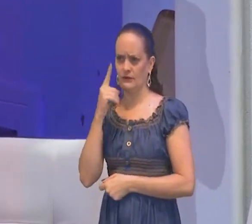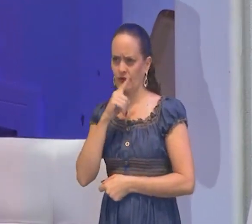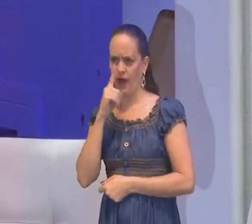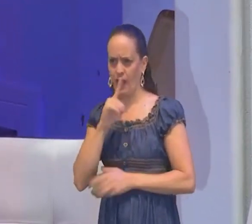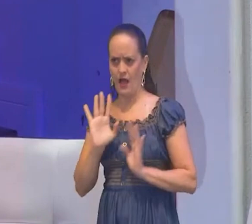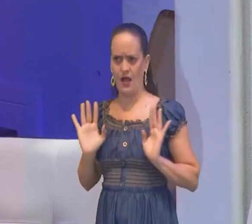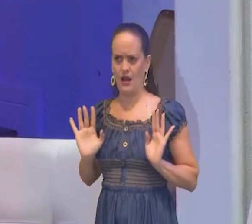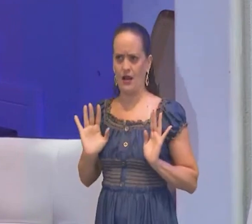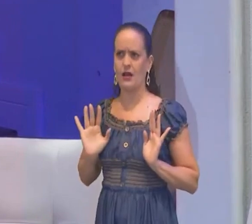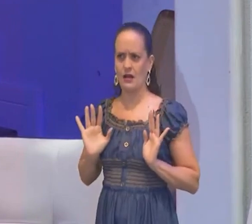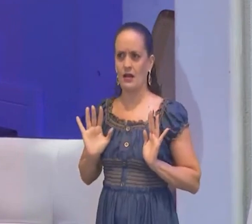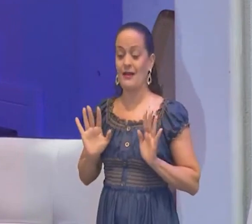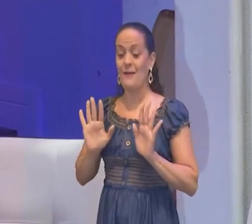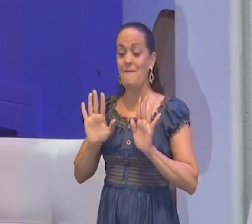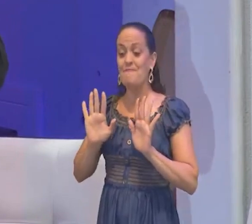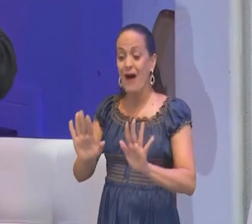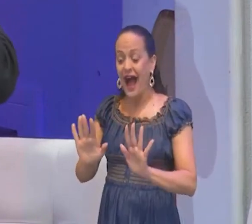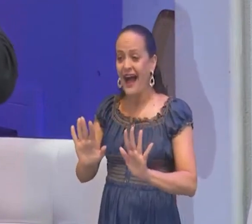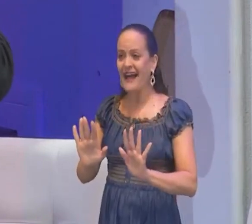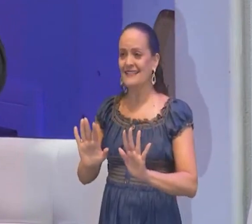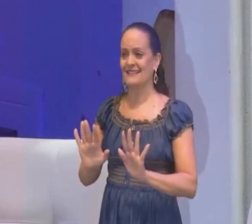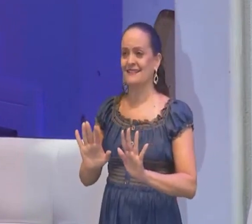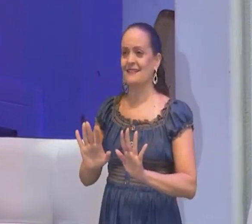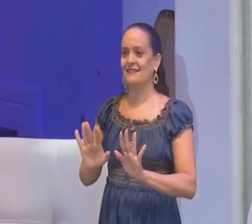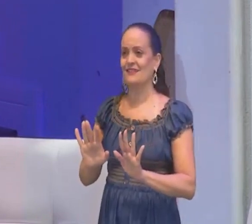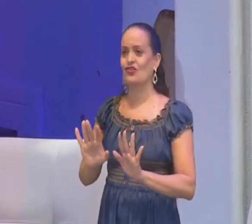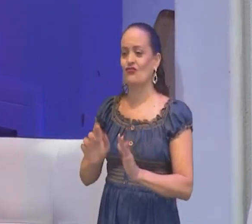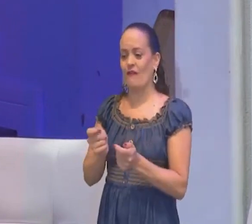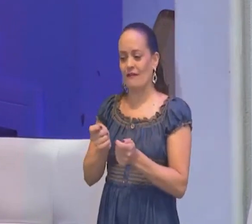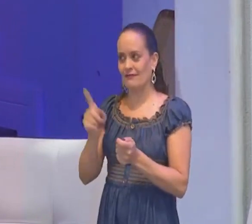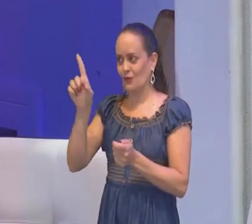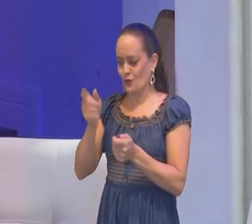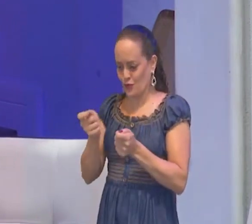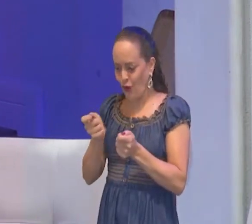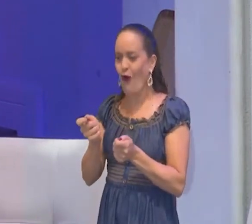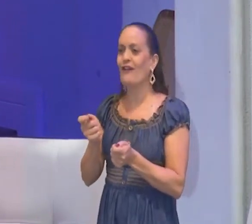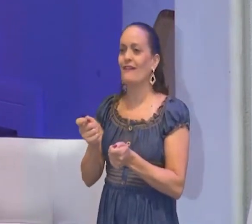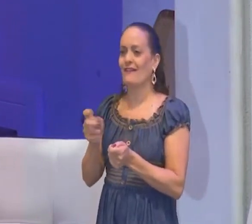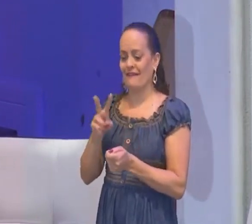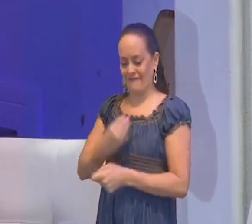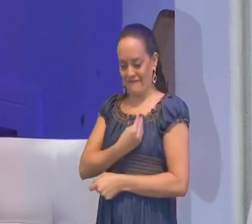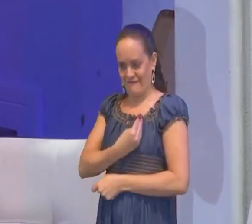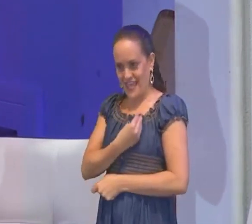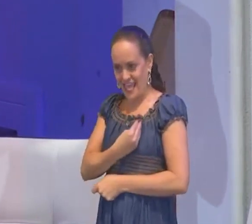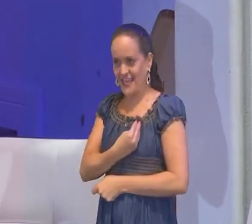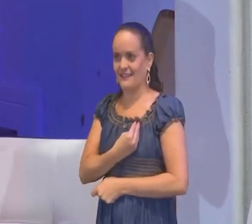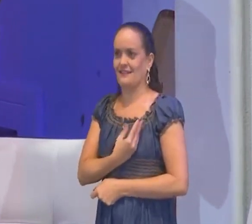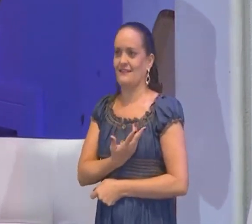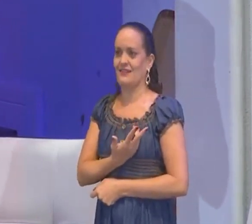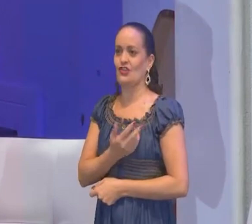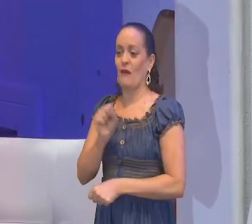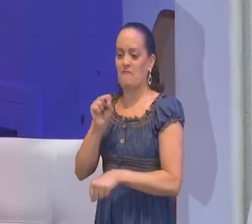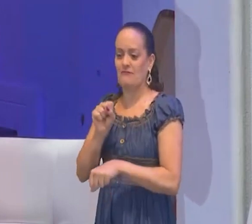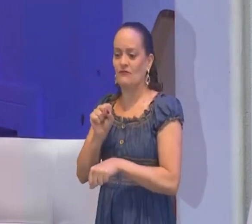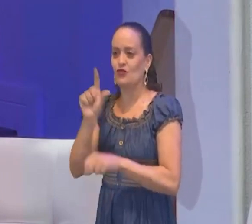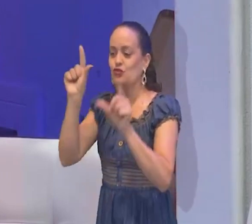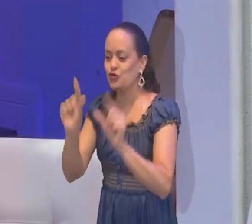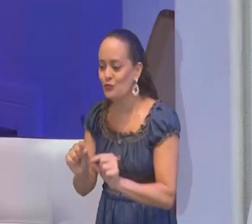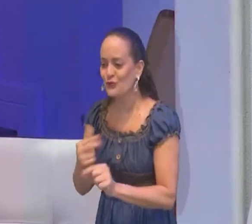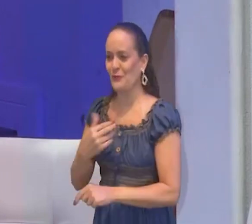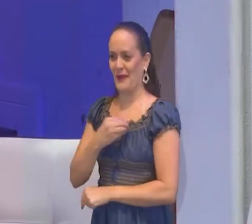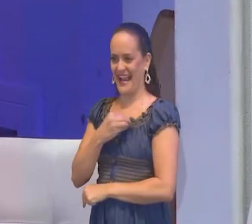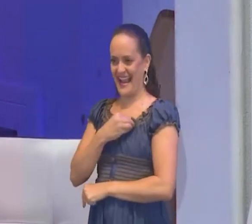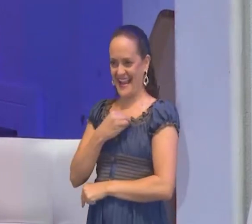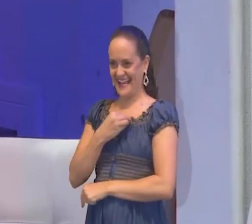mas não o fará jamais por deliberação, e nem por convicção, e nem com alegria. Toda vez que o crente em Cristo